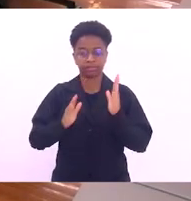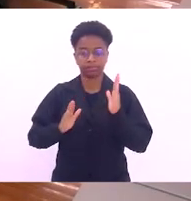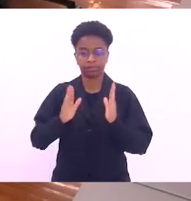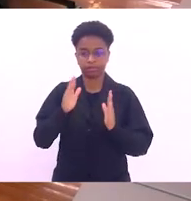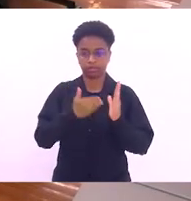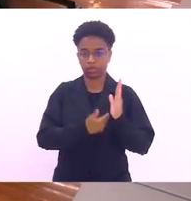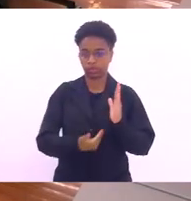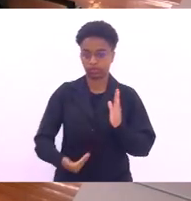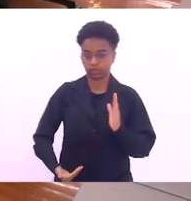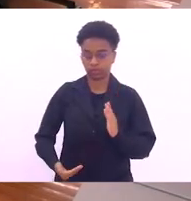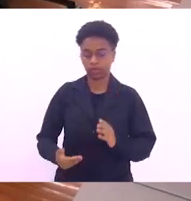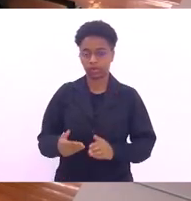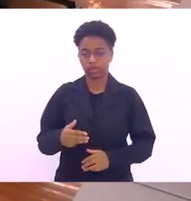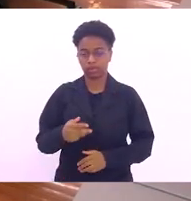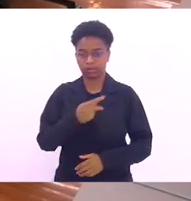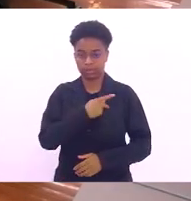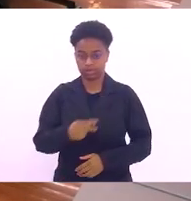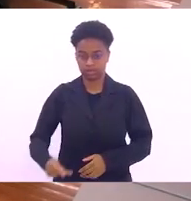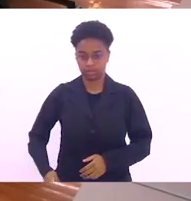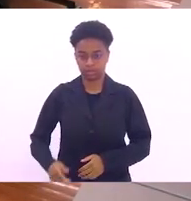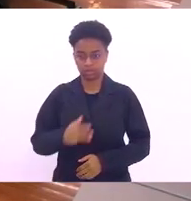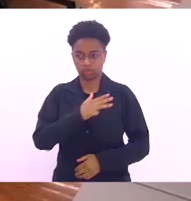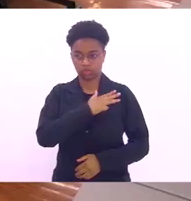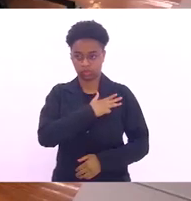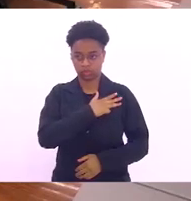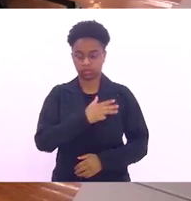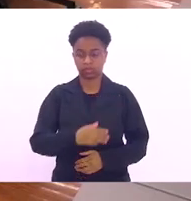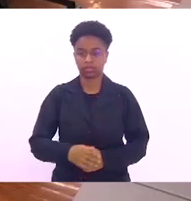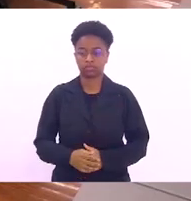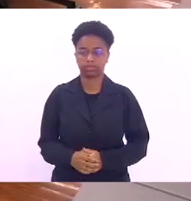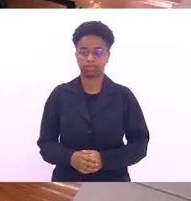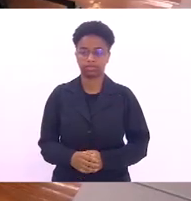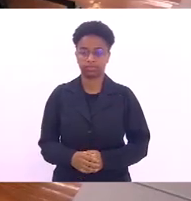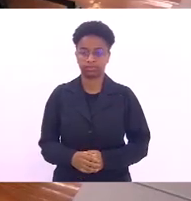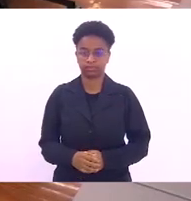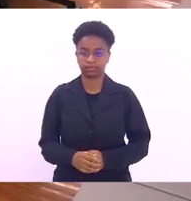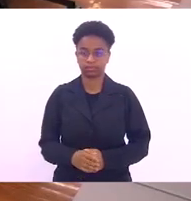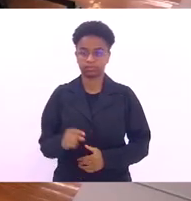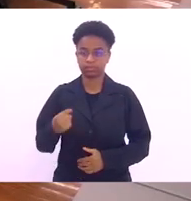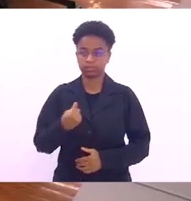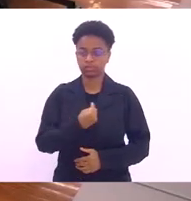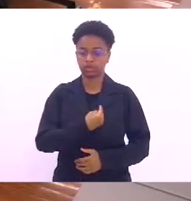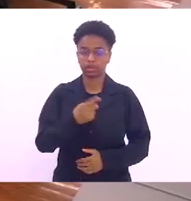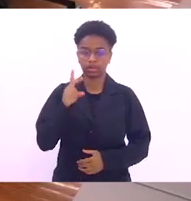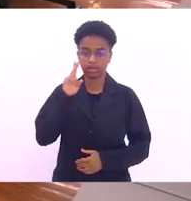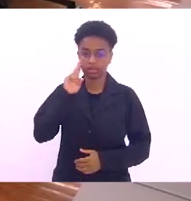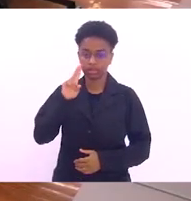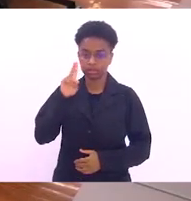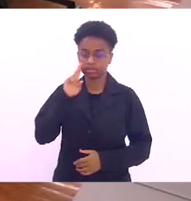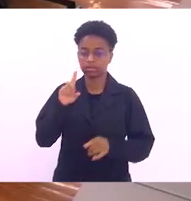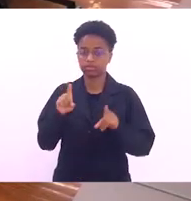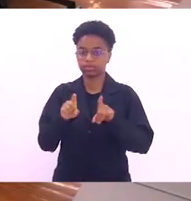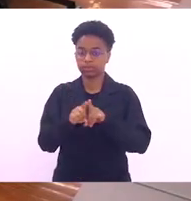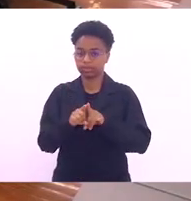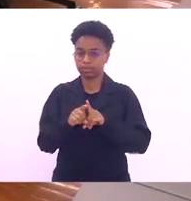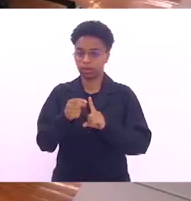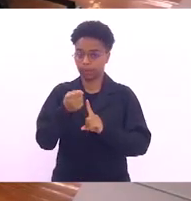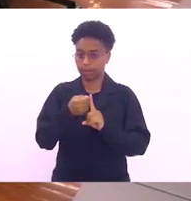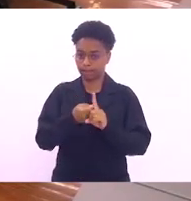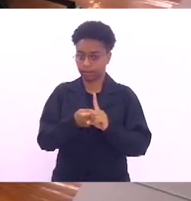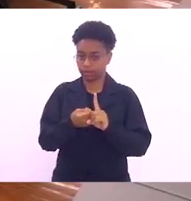nosso Presidente Luiz Inácio Lula da Silva lembrar que nós estamos nesse mês